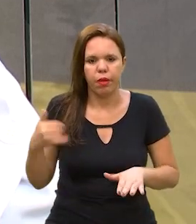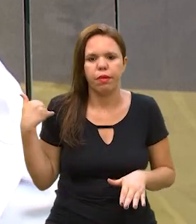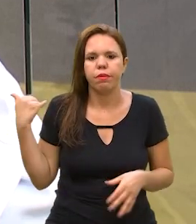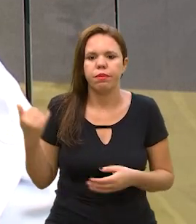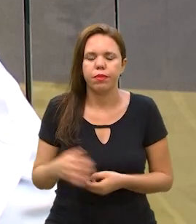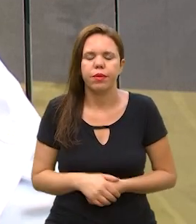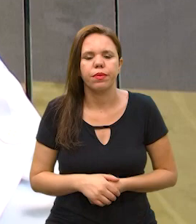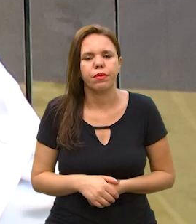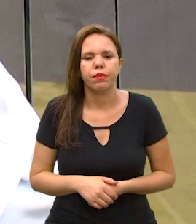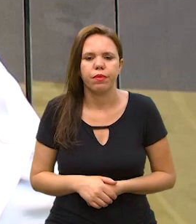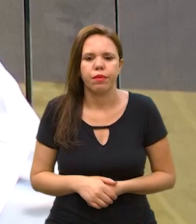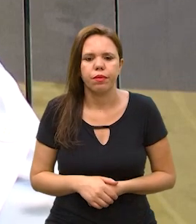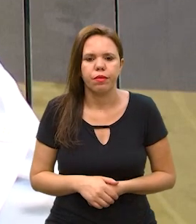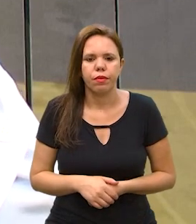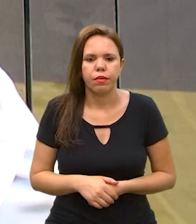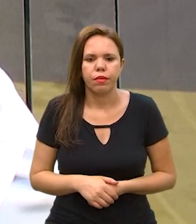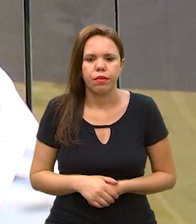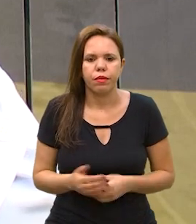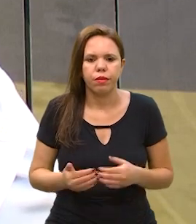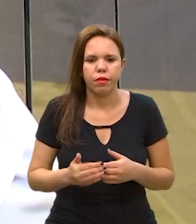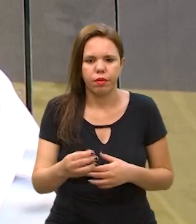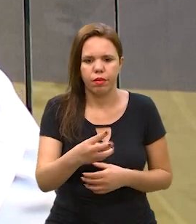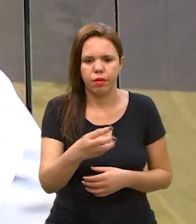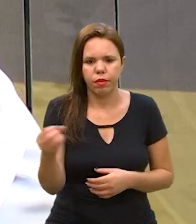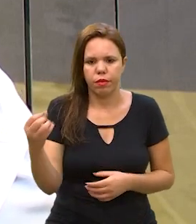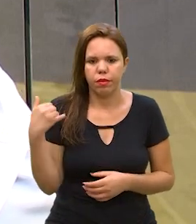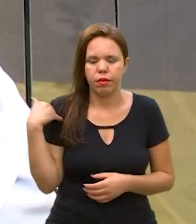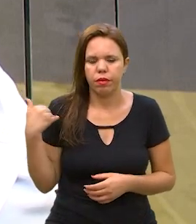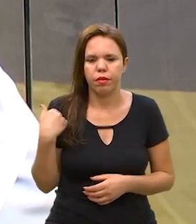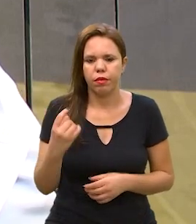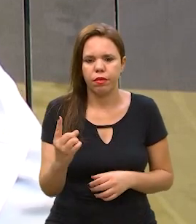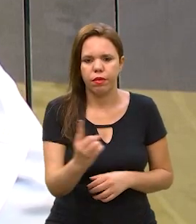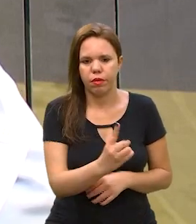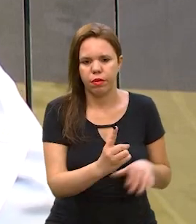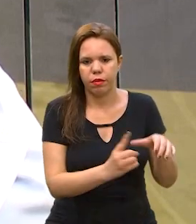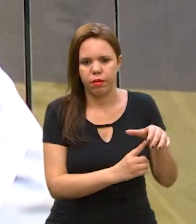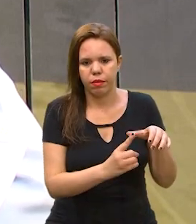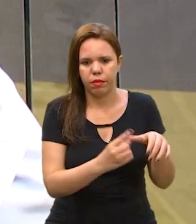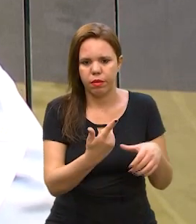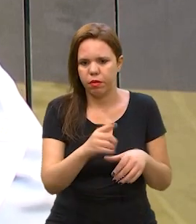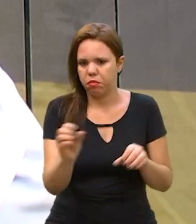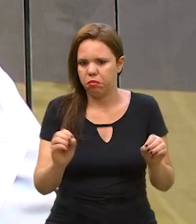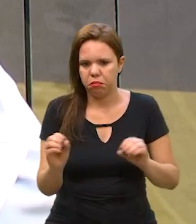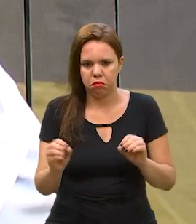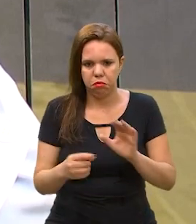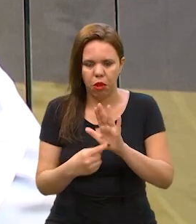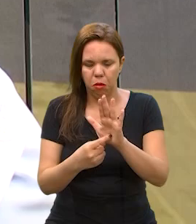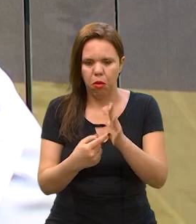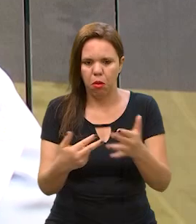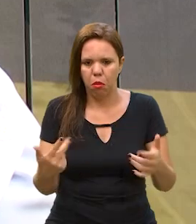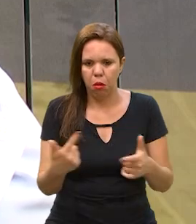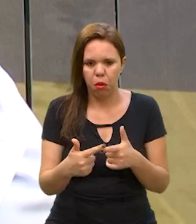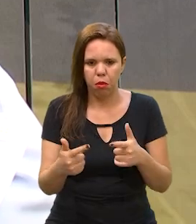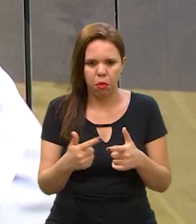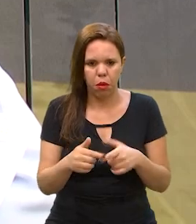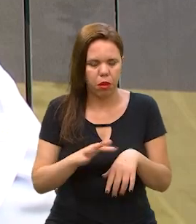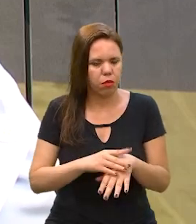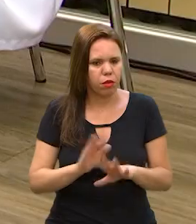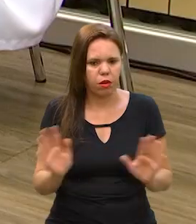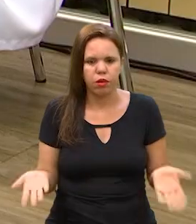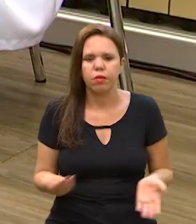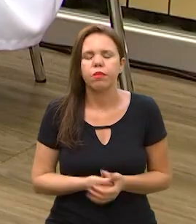idade, né? Então, a partir dos 30 anos, num paciente que não tem nenhuma comorbidade, que não tem nenhuma